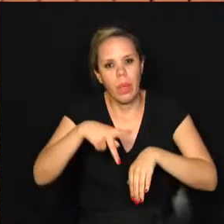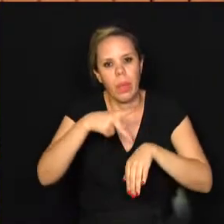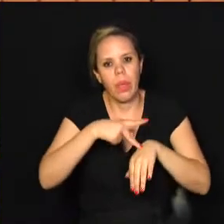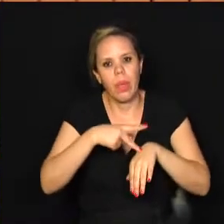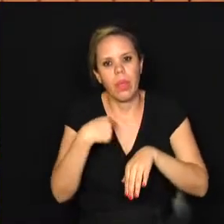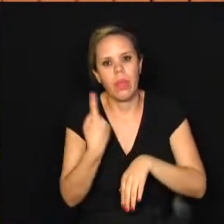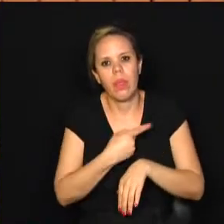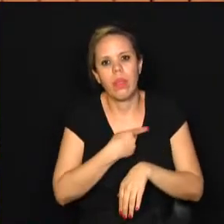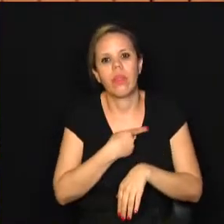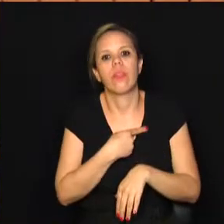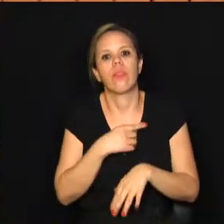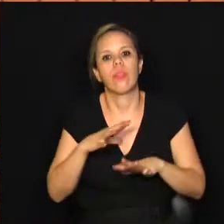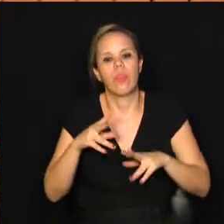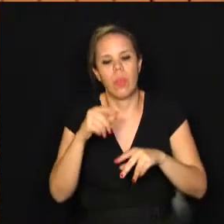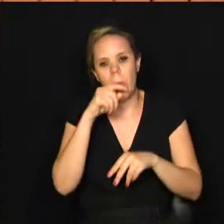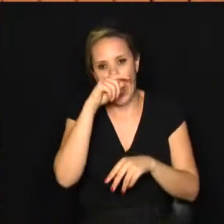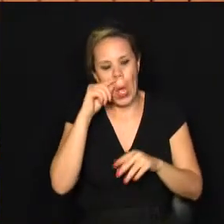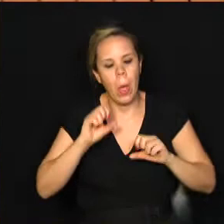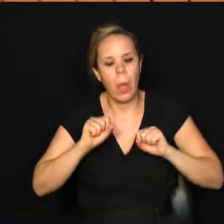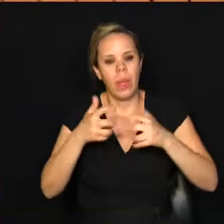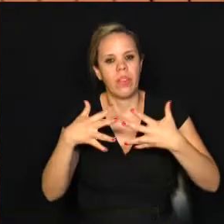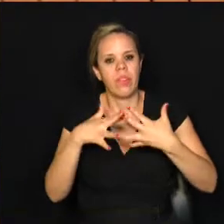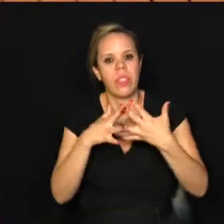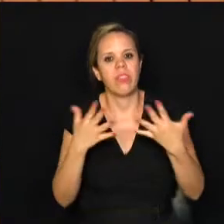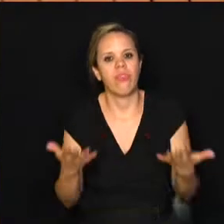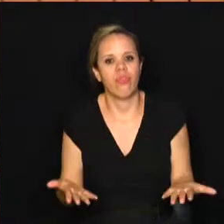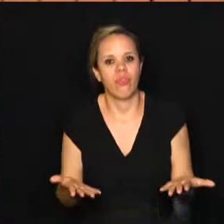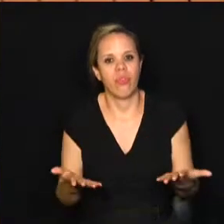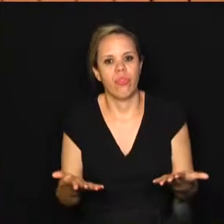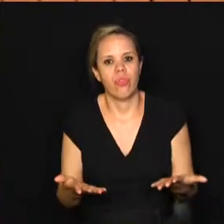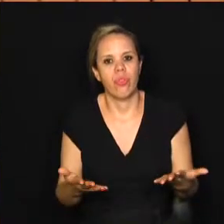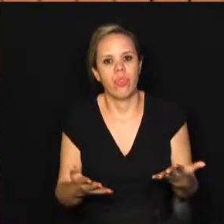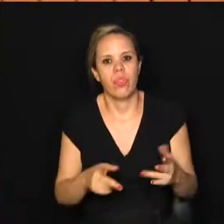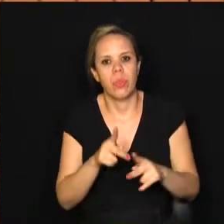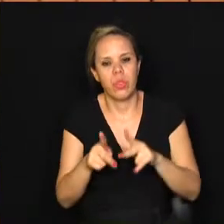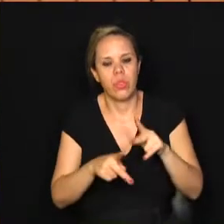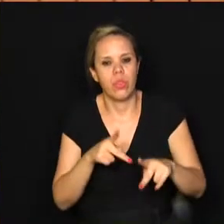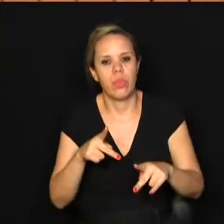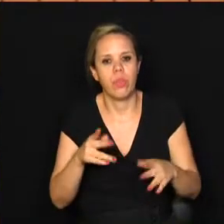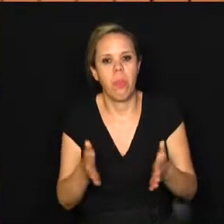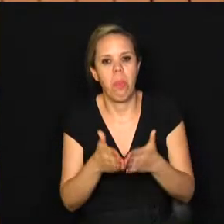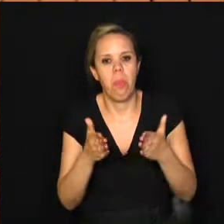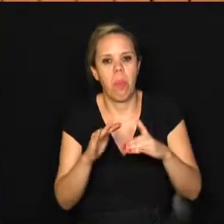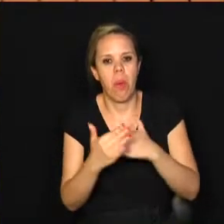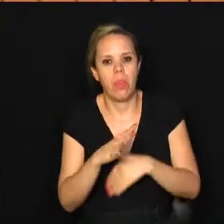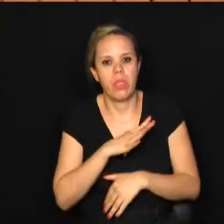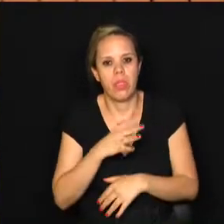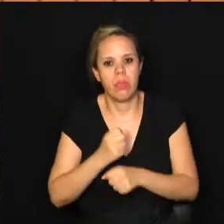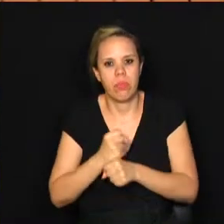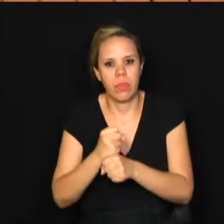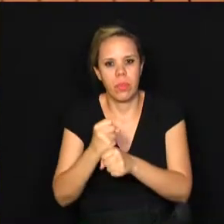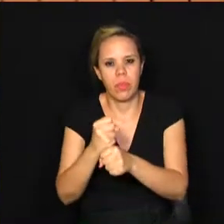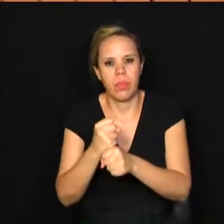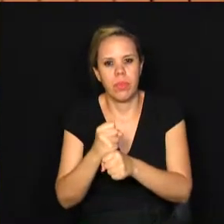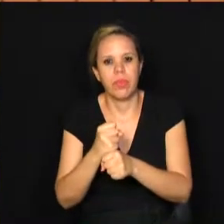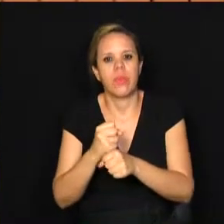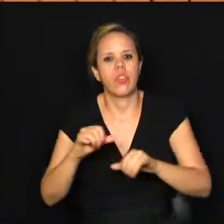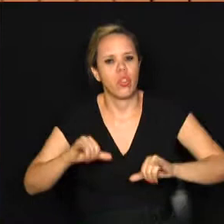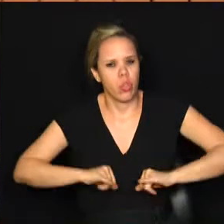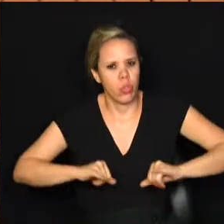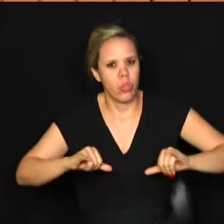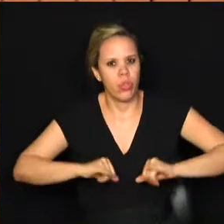nossa categoria, e o reflexo disso nas periferias da cidade, que já vinham há anos